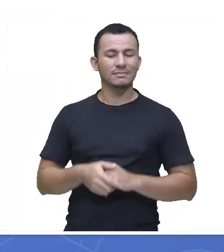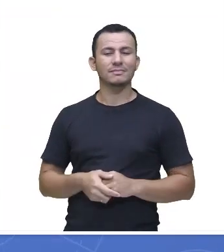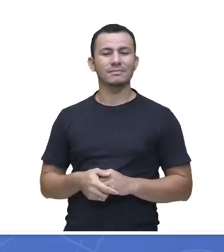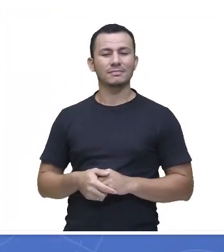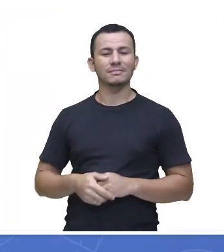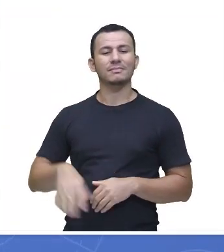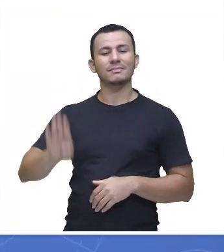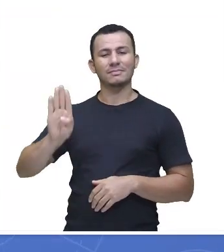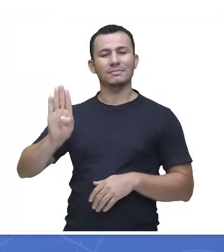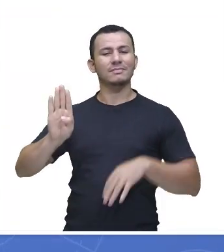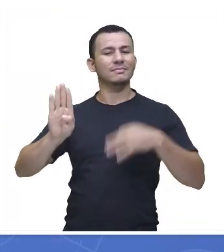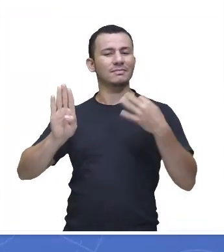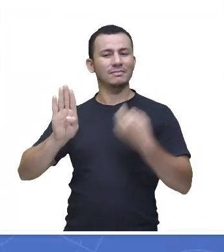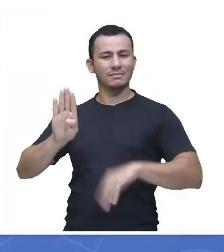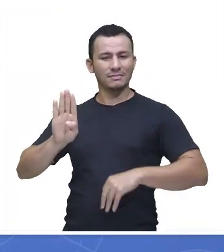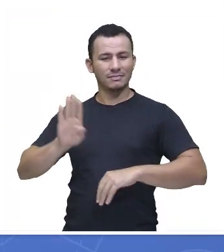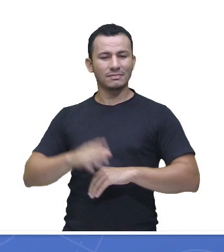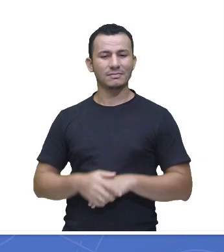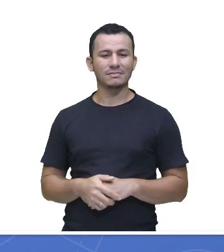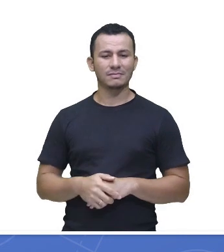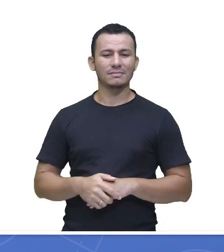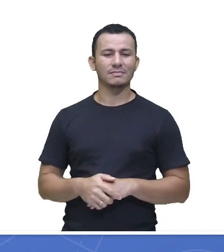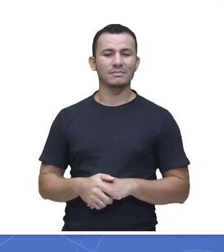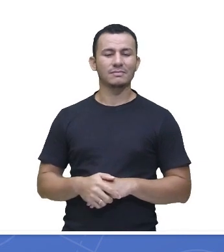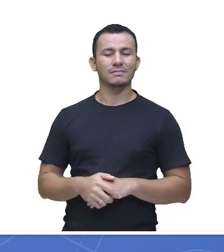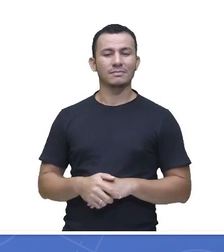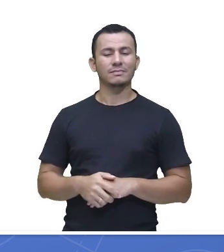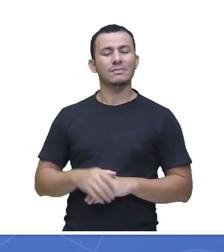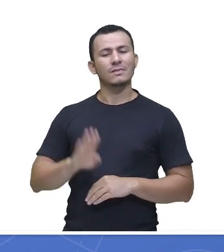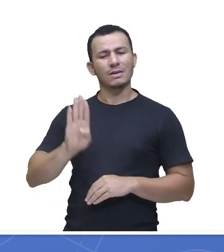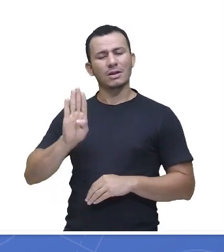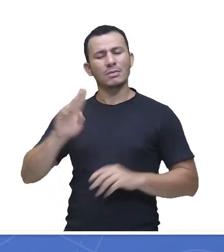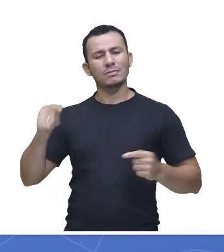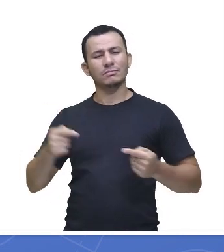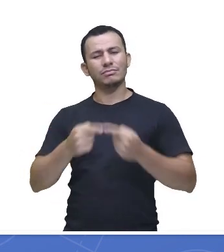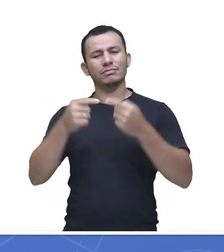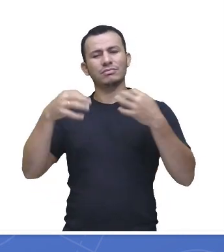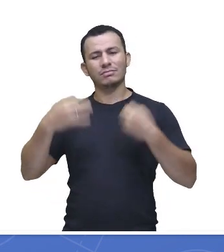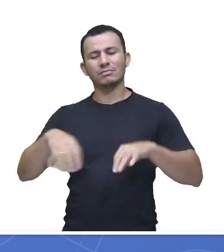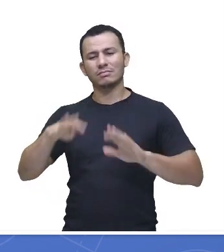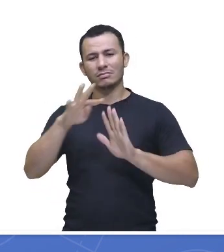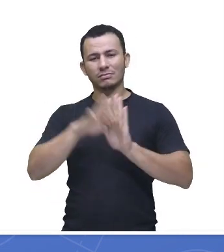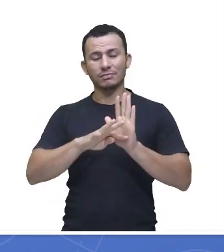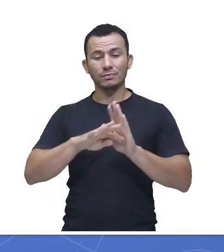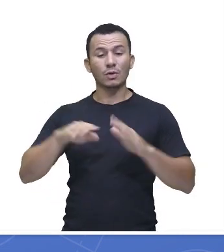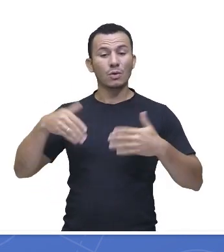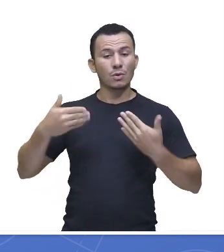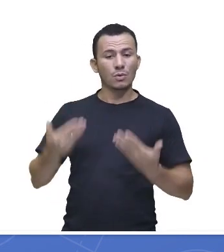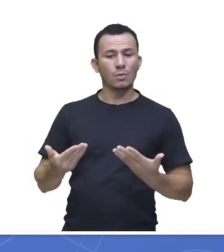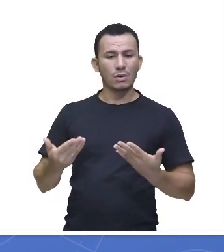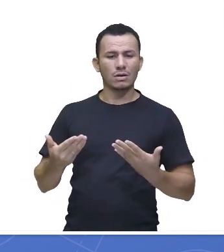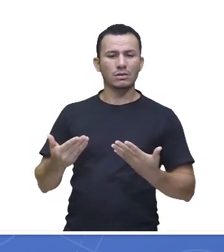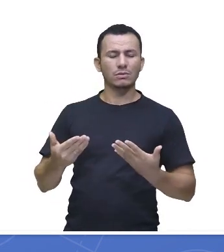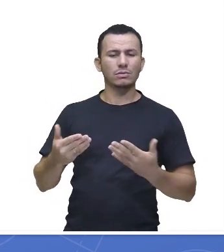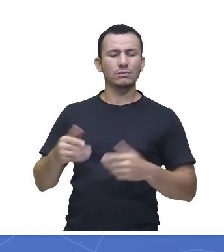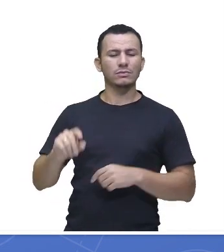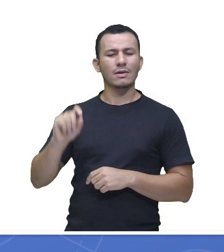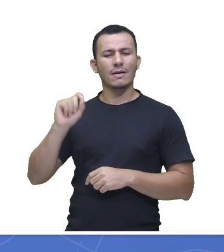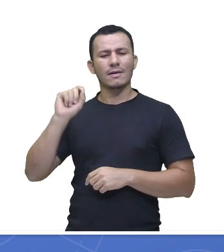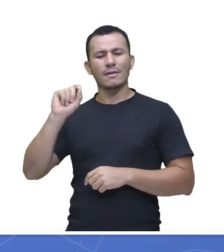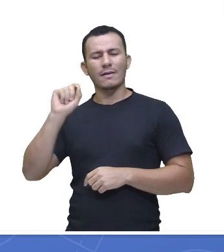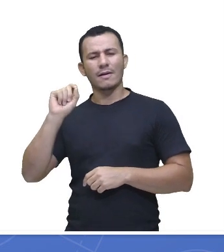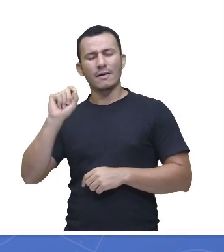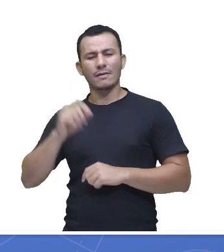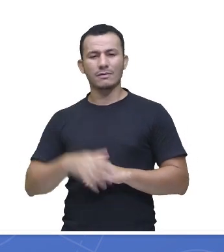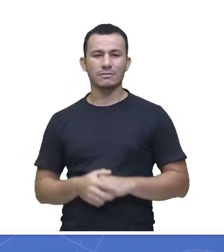letra B. Quem, quando, quem, o que e onde, correto? Quando, quase toda